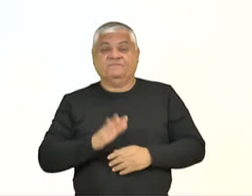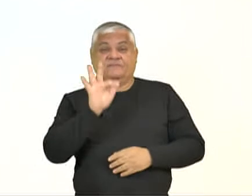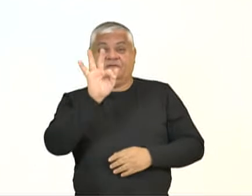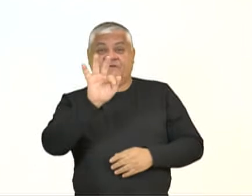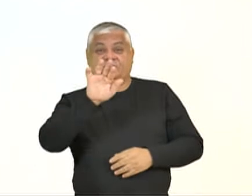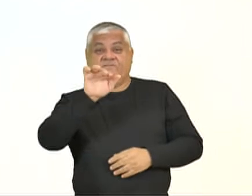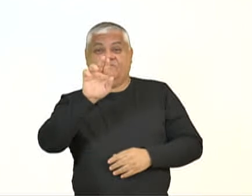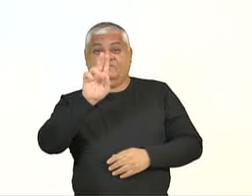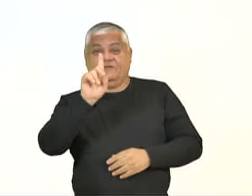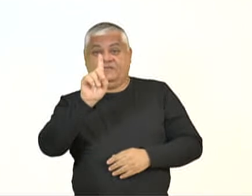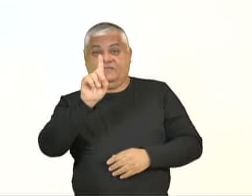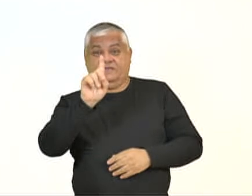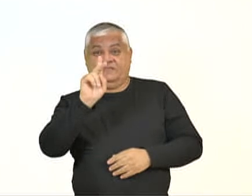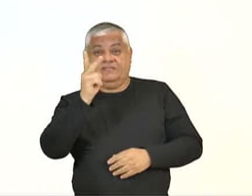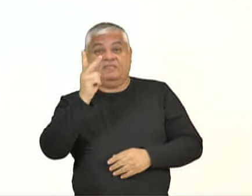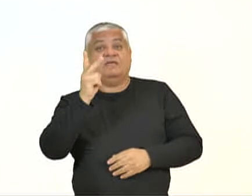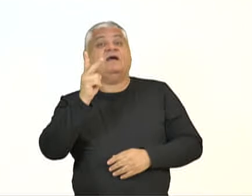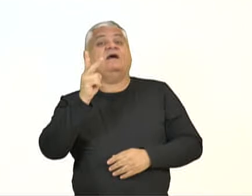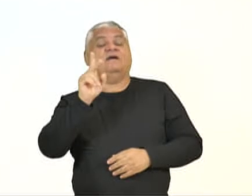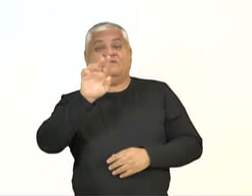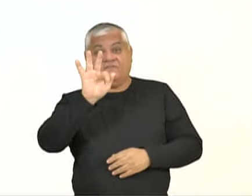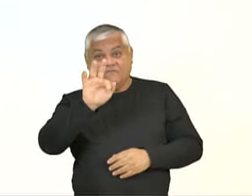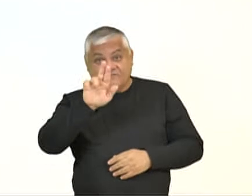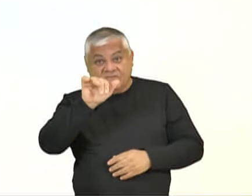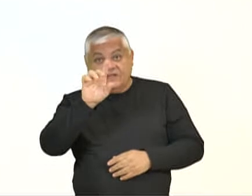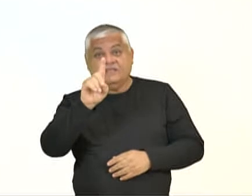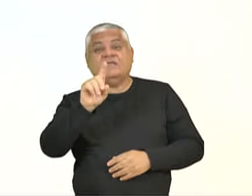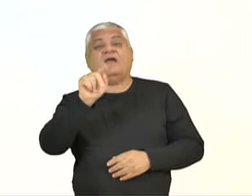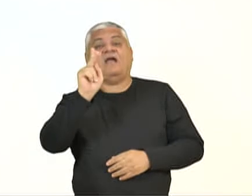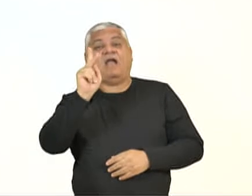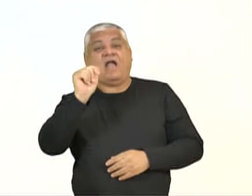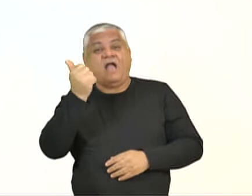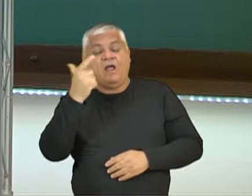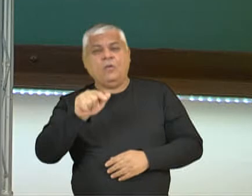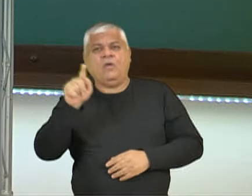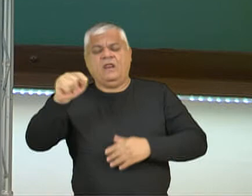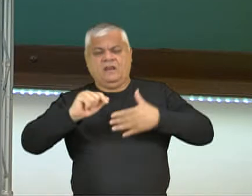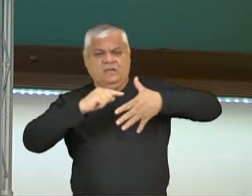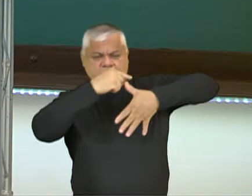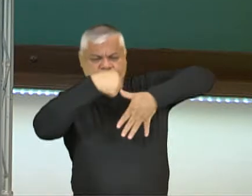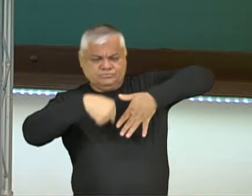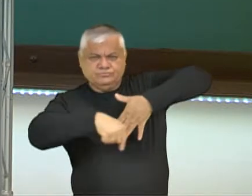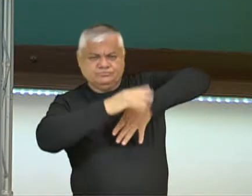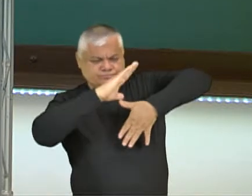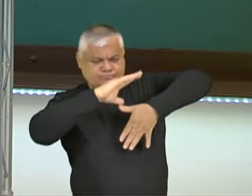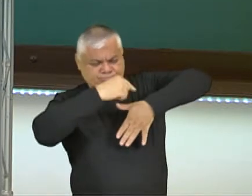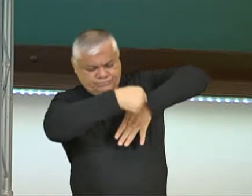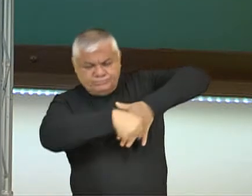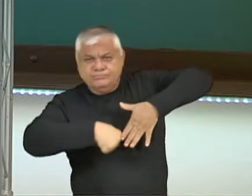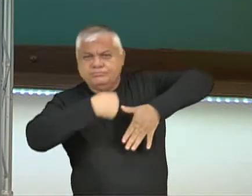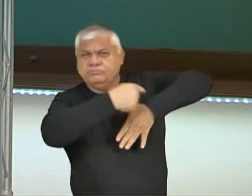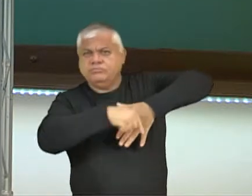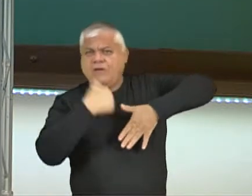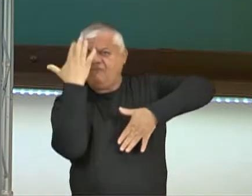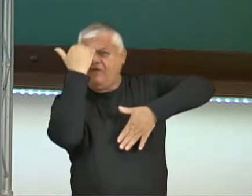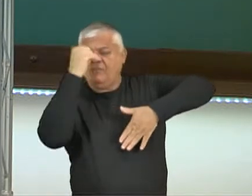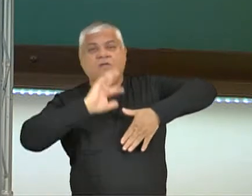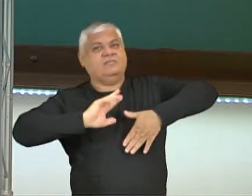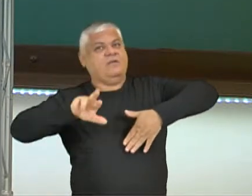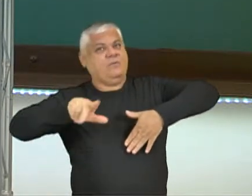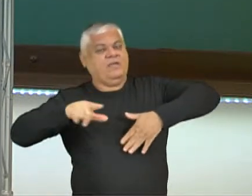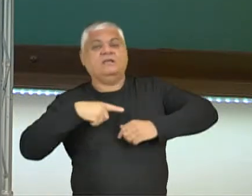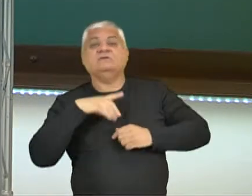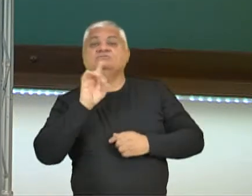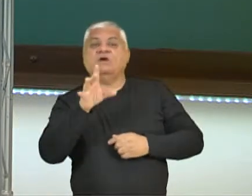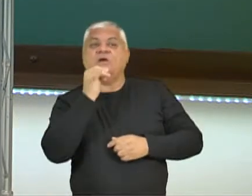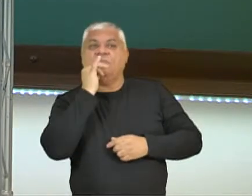Kahlo não é destaque em toda a América do Sul, né? Por ela ser mexicana, toda a América, não é. Tem um nome